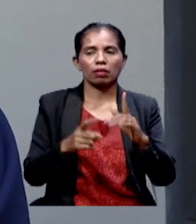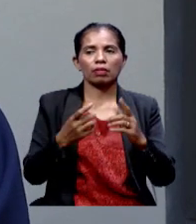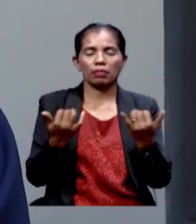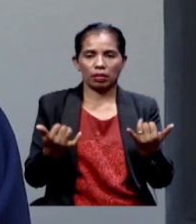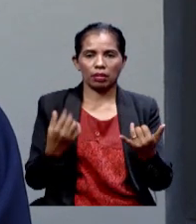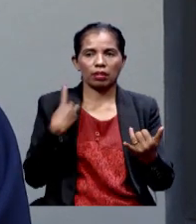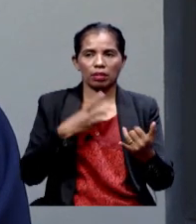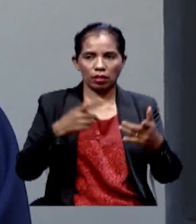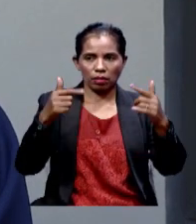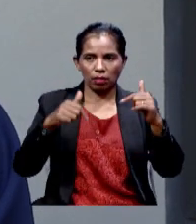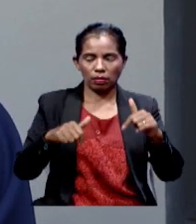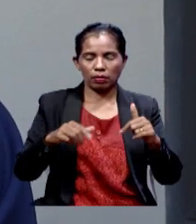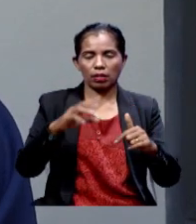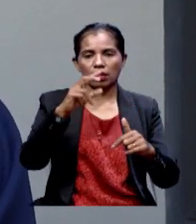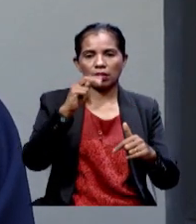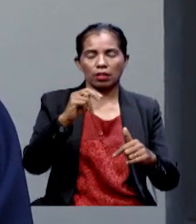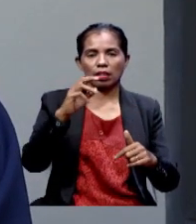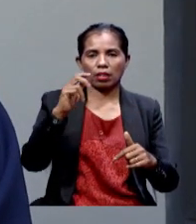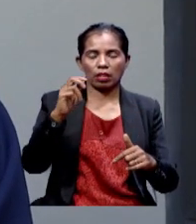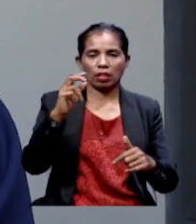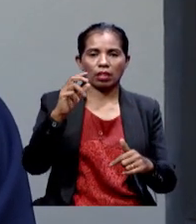né ba Senania também